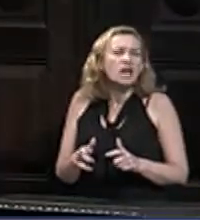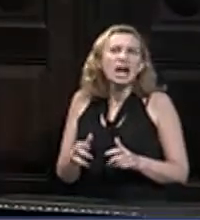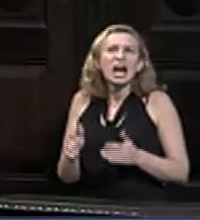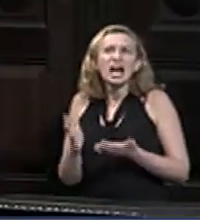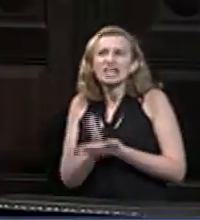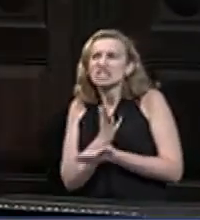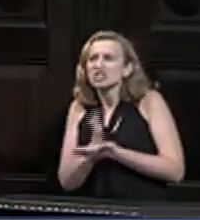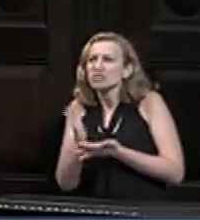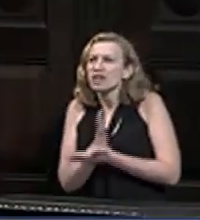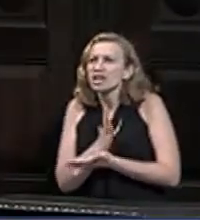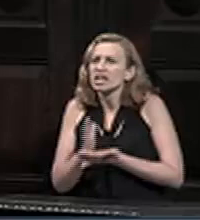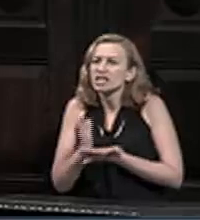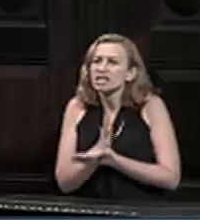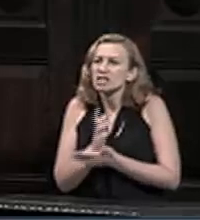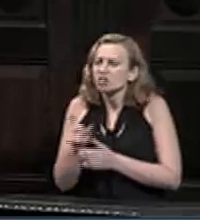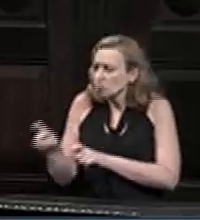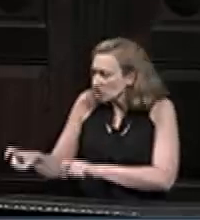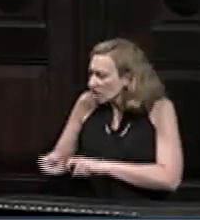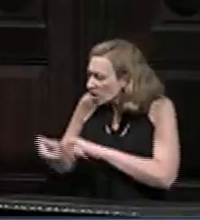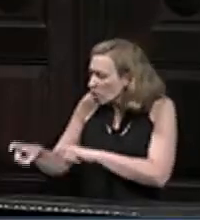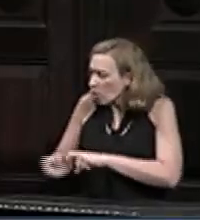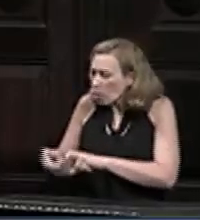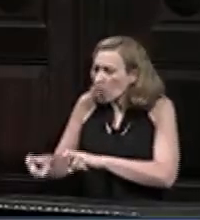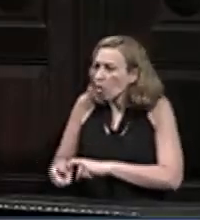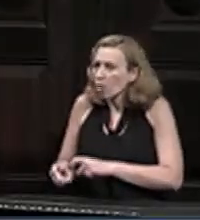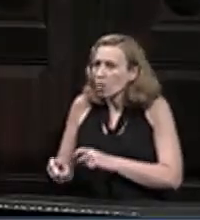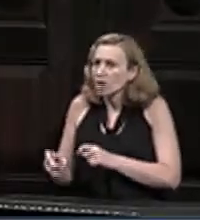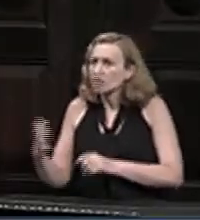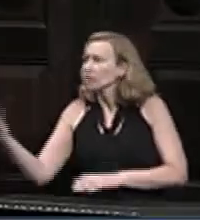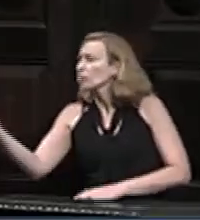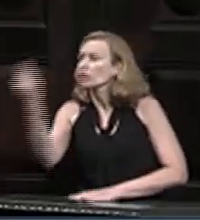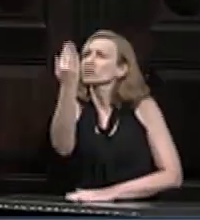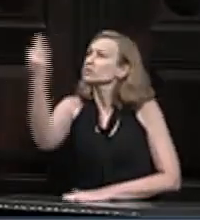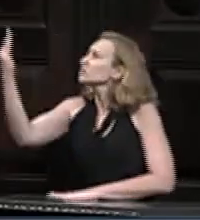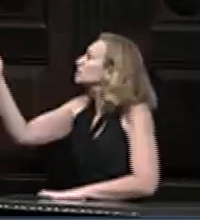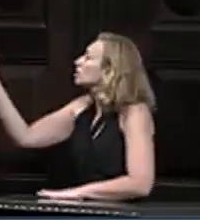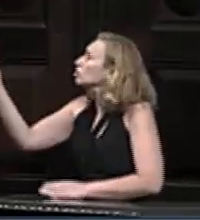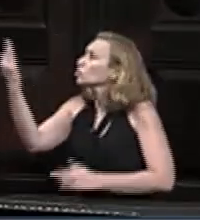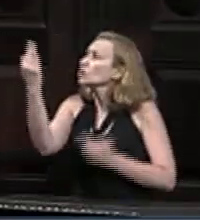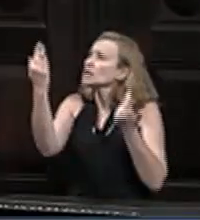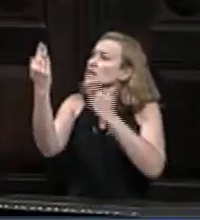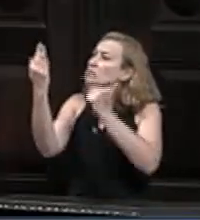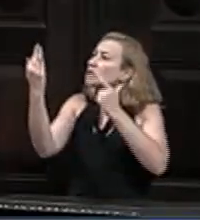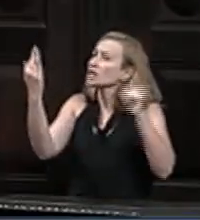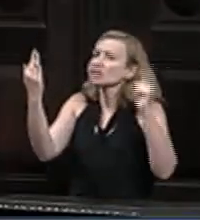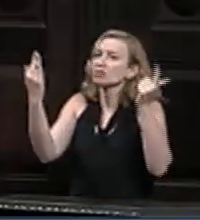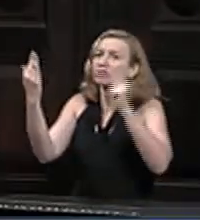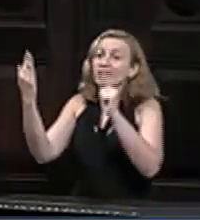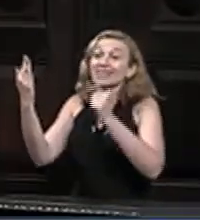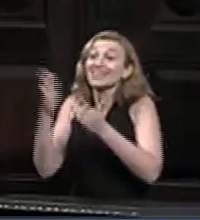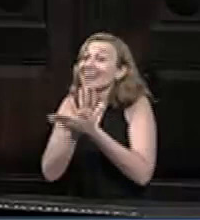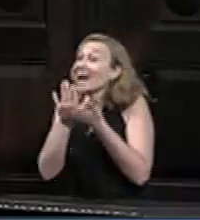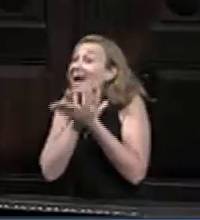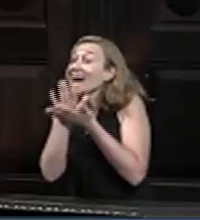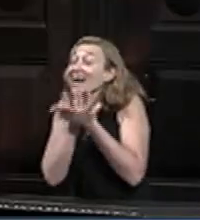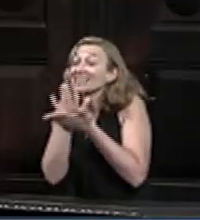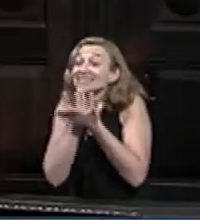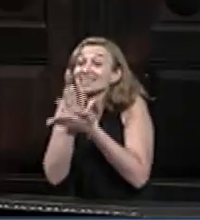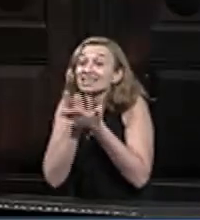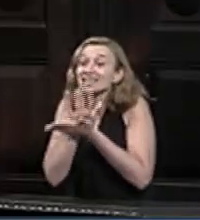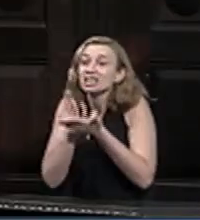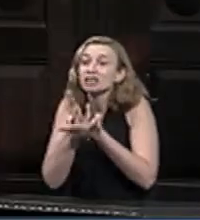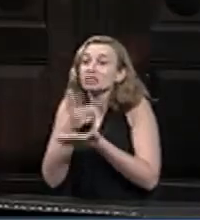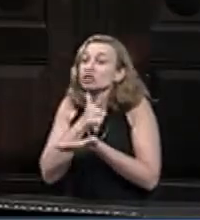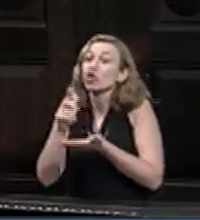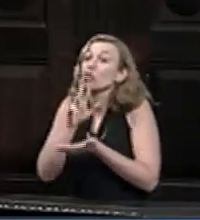inteiros. No interior, então, não tem sinal. Não é possível sequer utilizar o